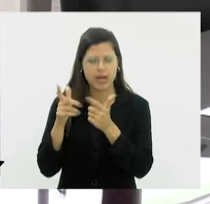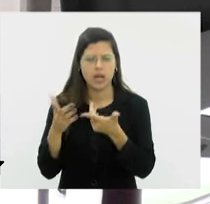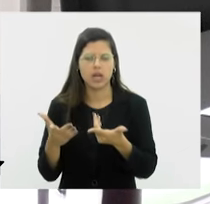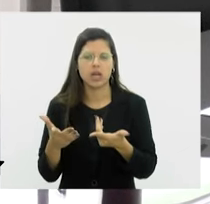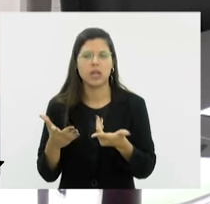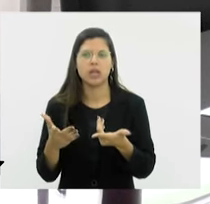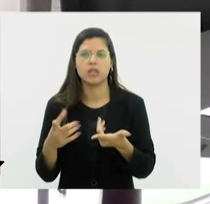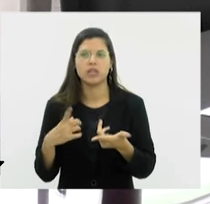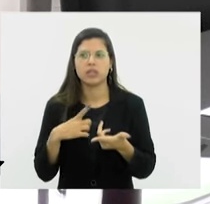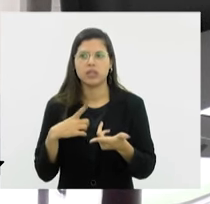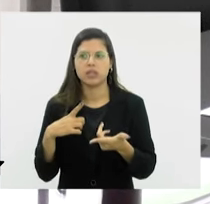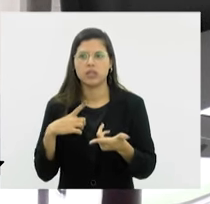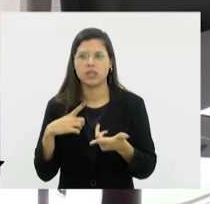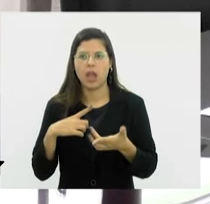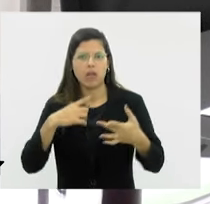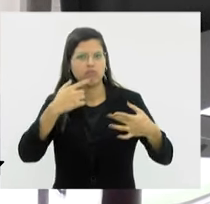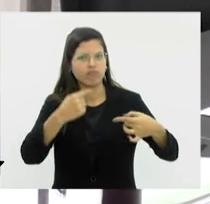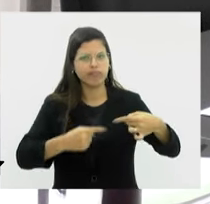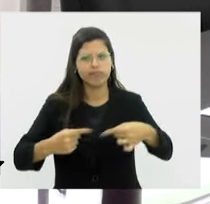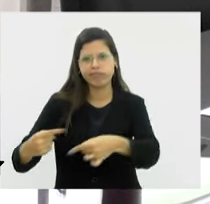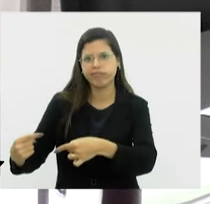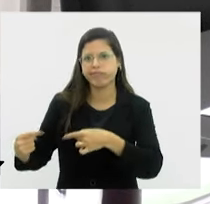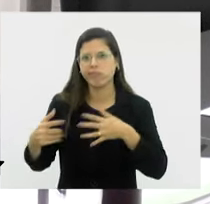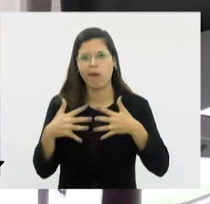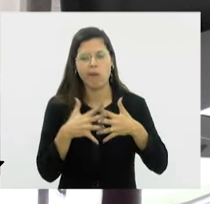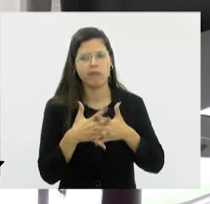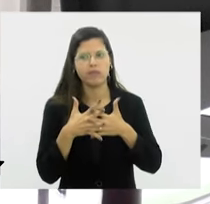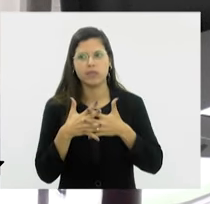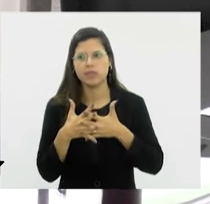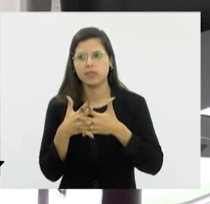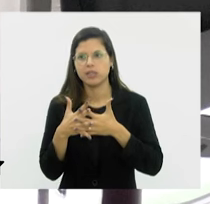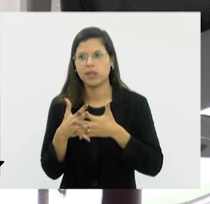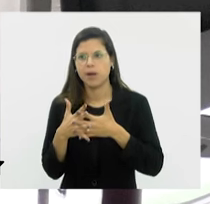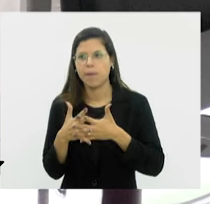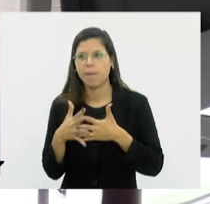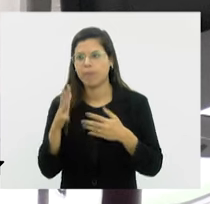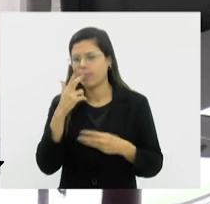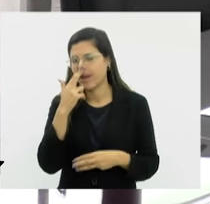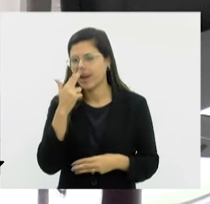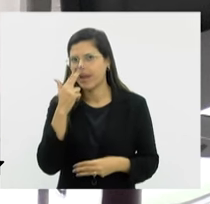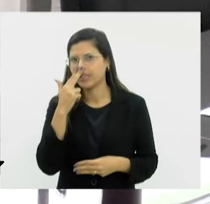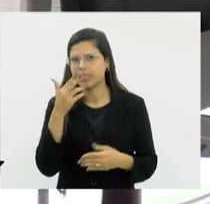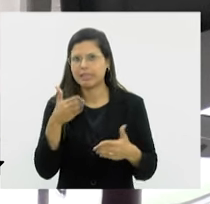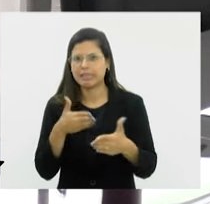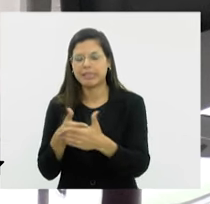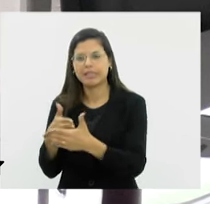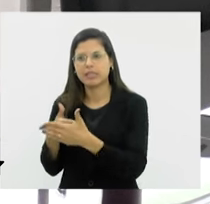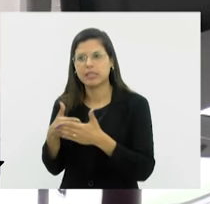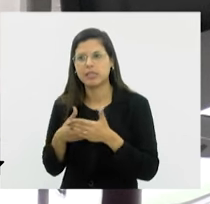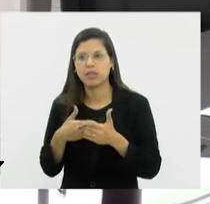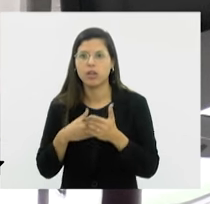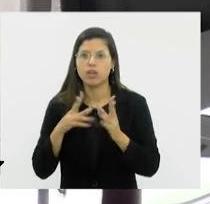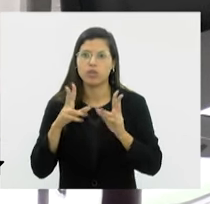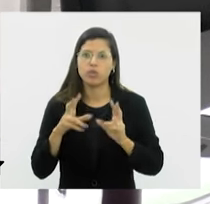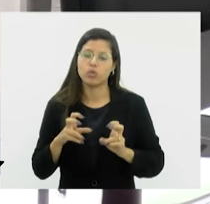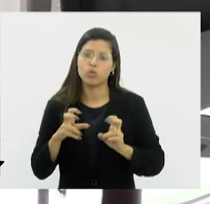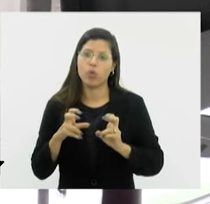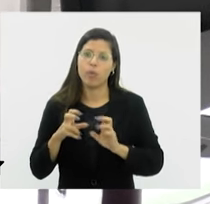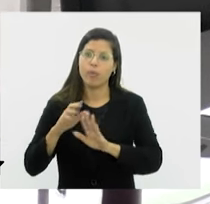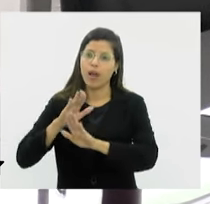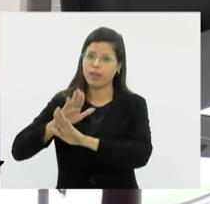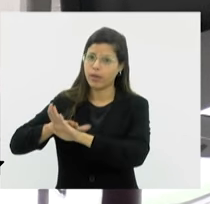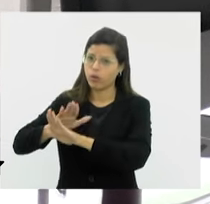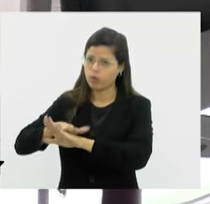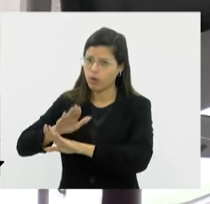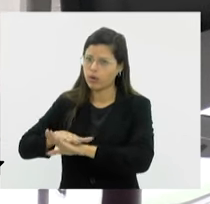existe todo o imbróglio que, salvo o melhor juízo, esbarra não só na questão ideológica,